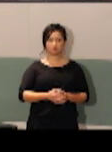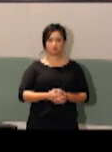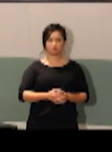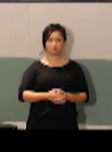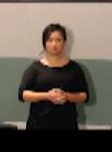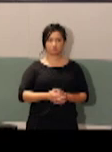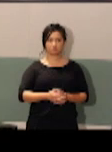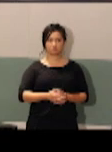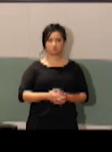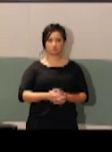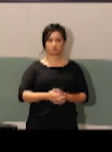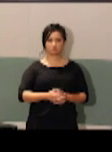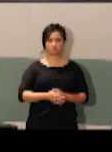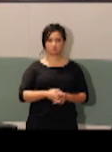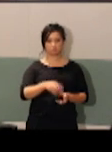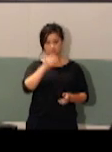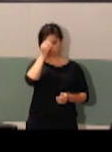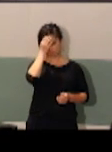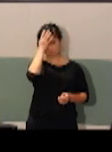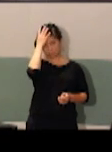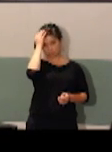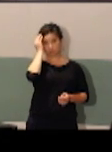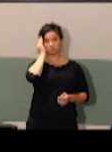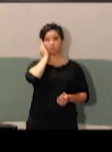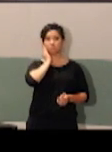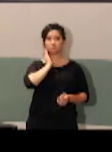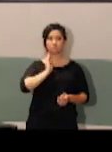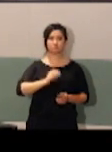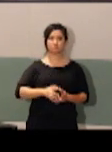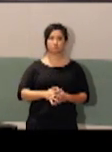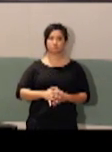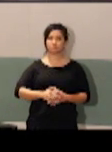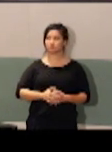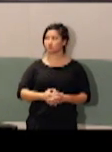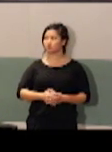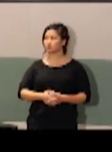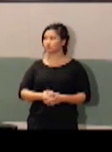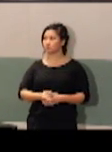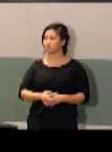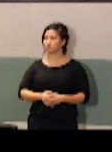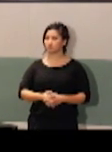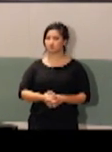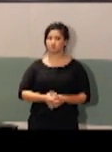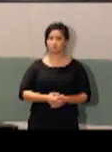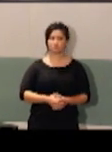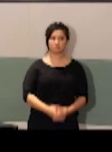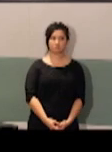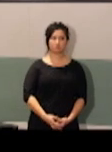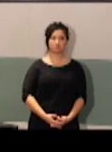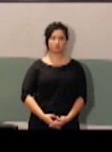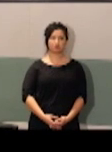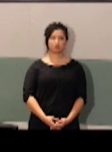técnico. Deu um probleminha técnico aqui. Ok, ele está zerando, por favor.